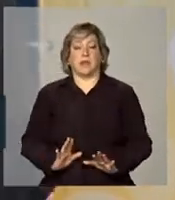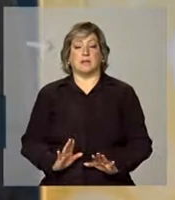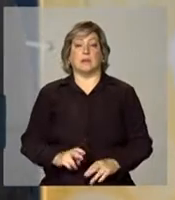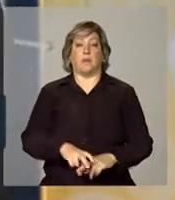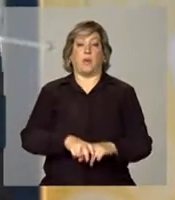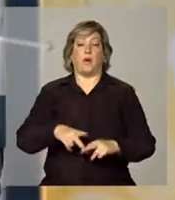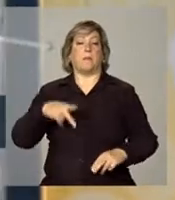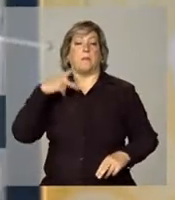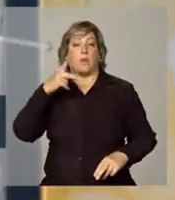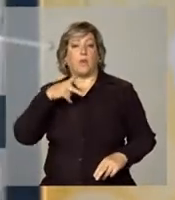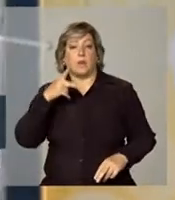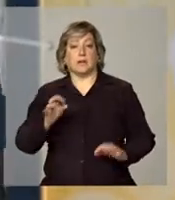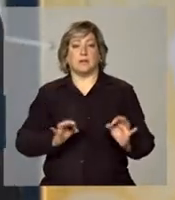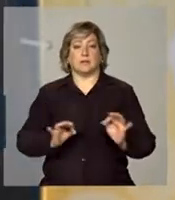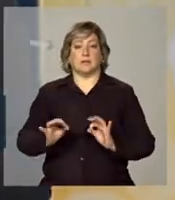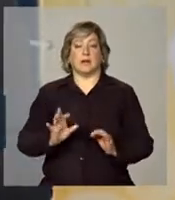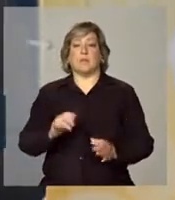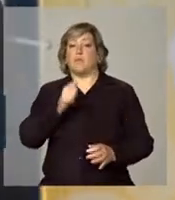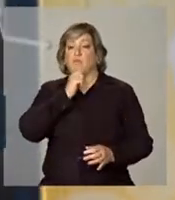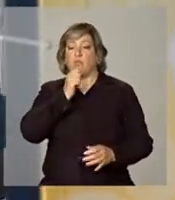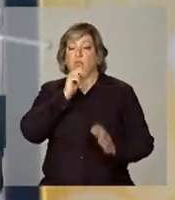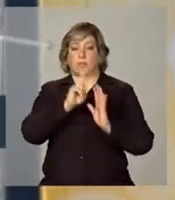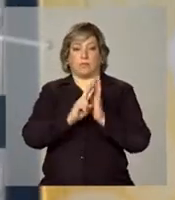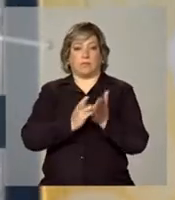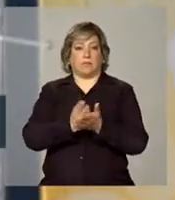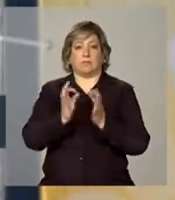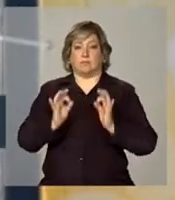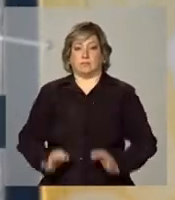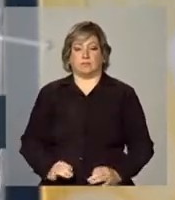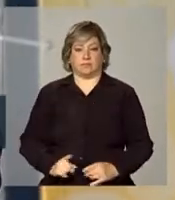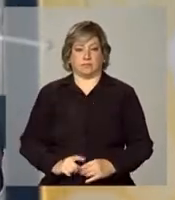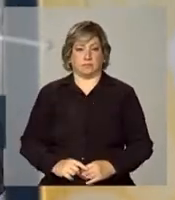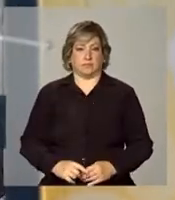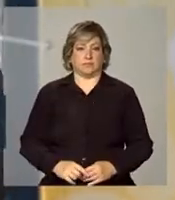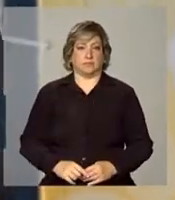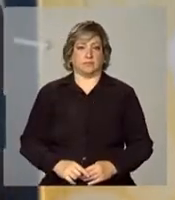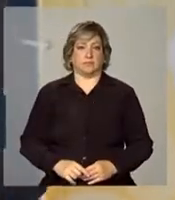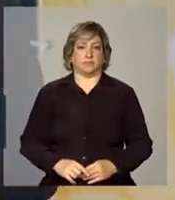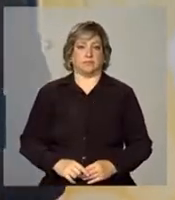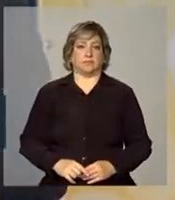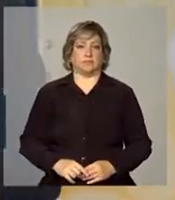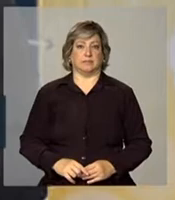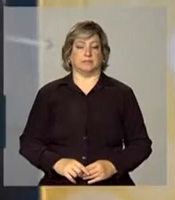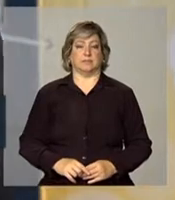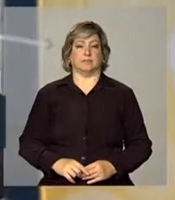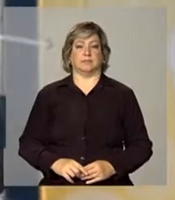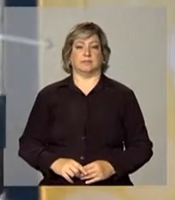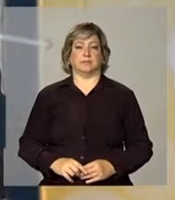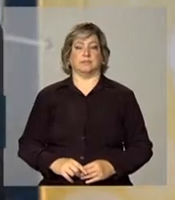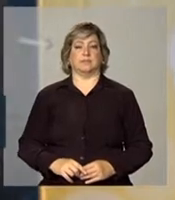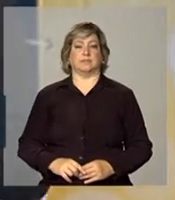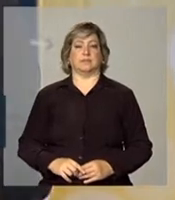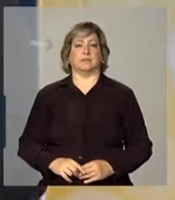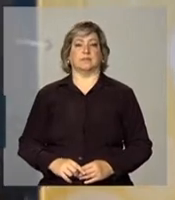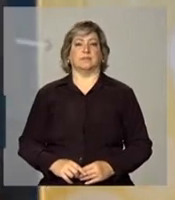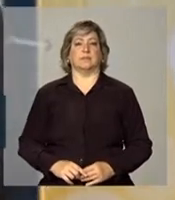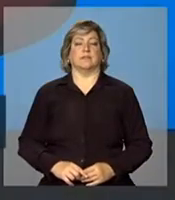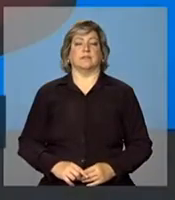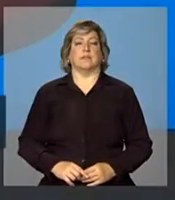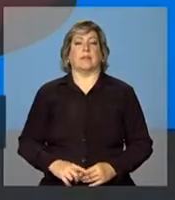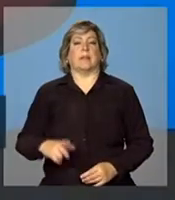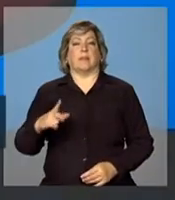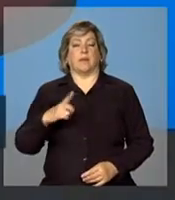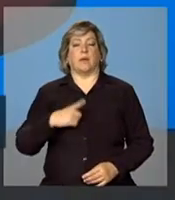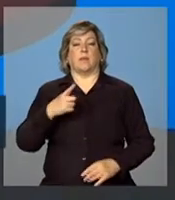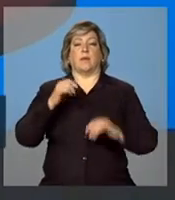ainda não foram regulamentadas propriamente. Um levantamento que nós temos